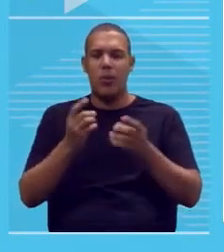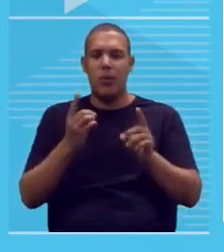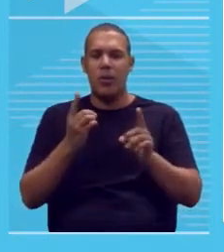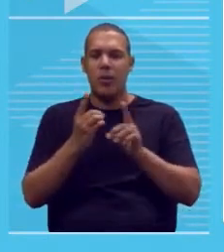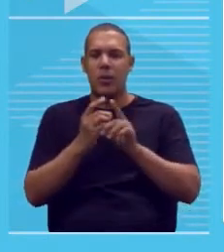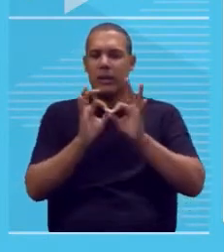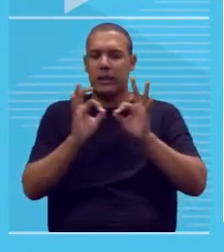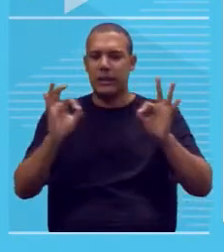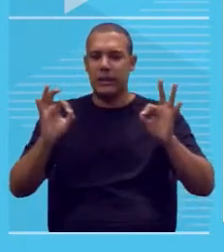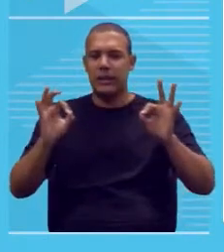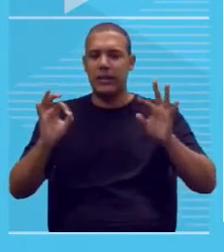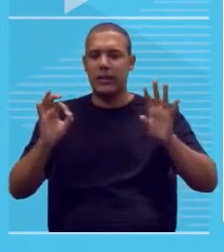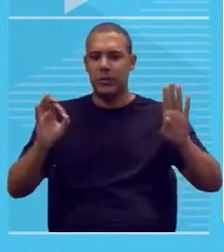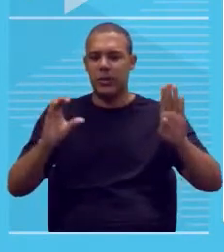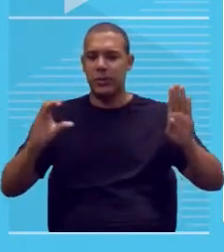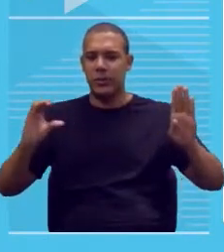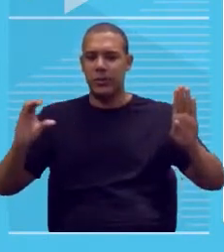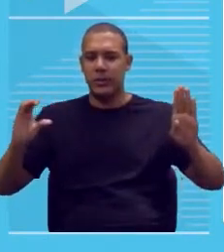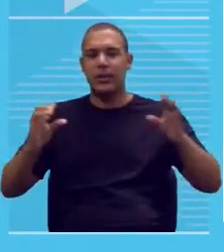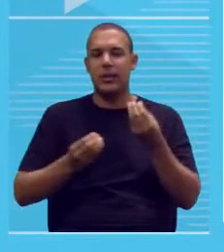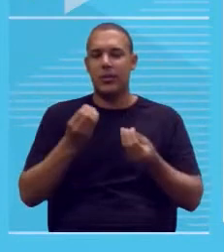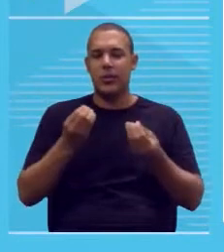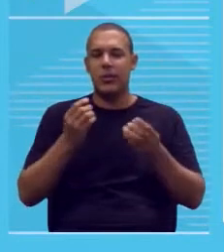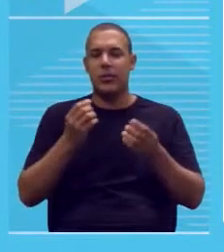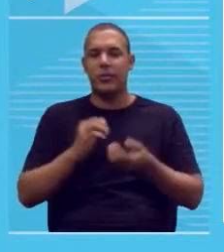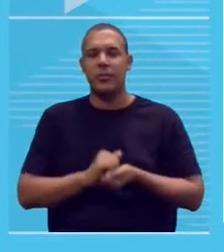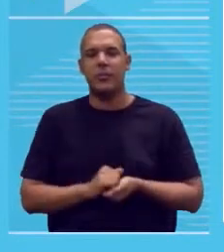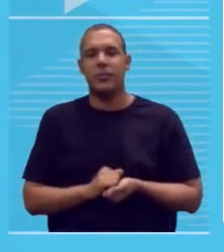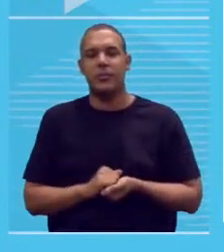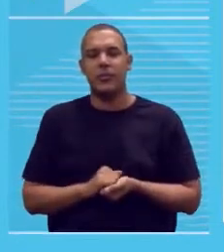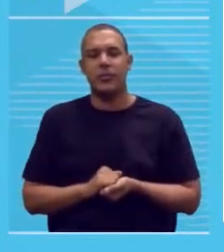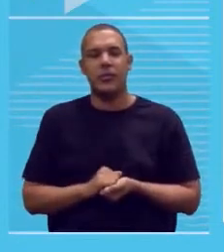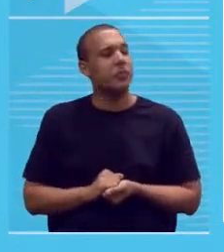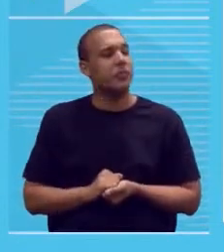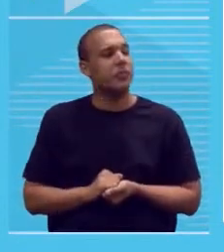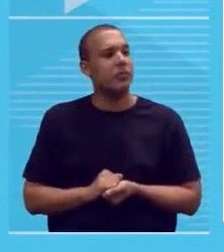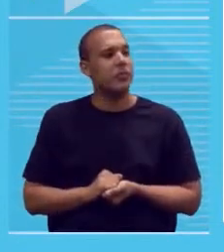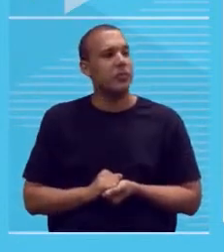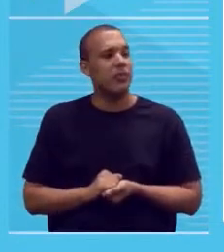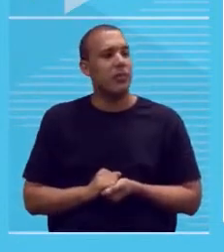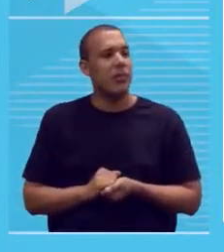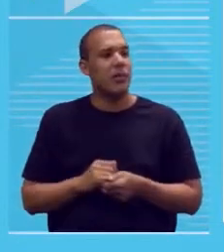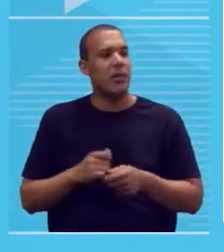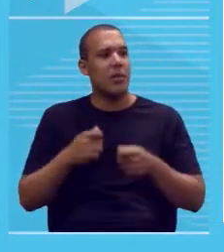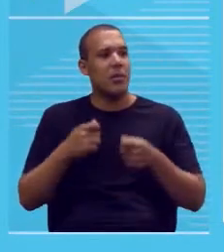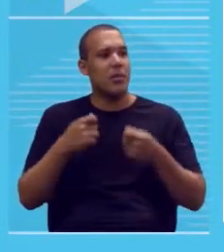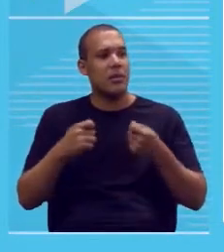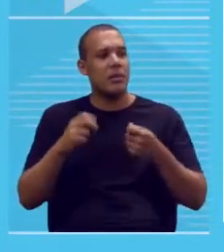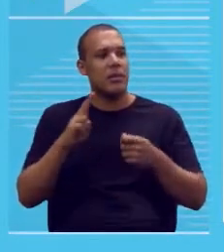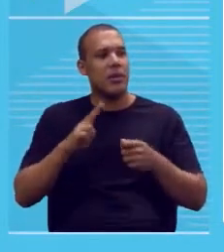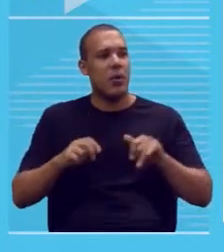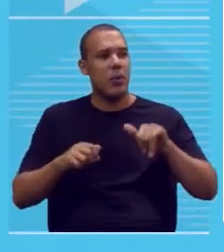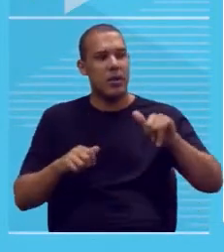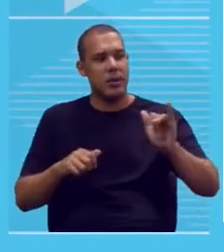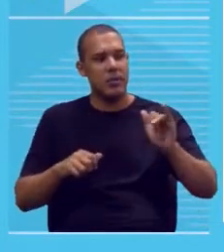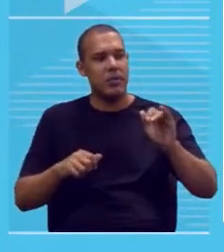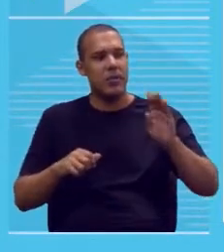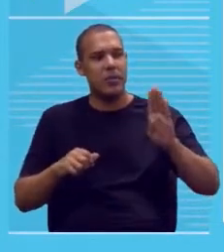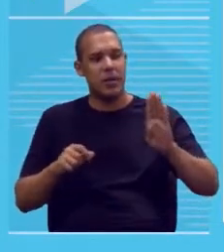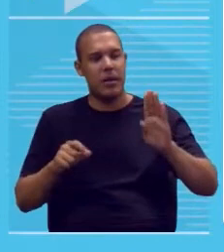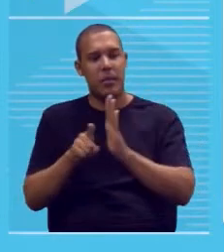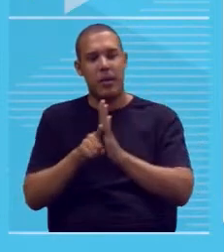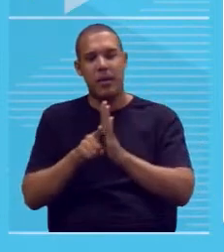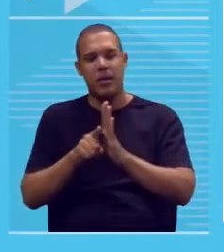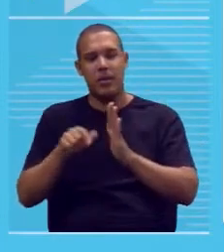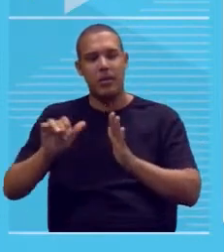C? Professor, do B para o C, o senhor vai pegar o YB menos o